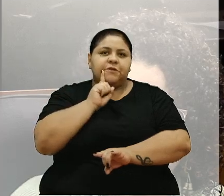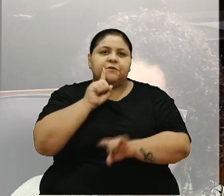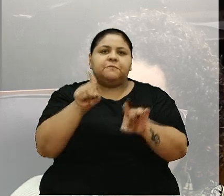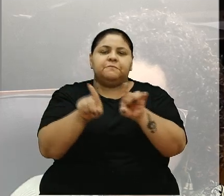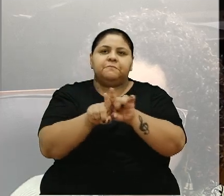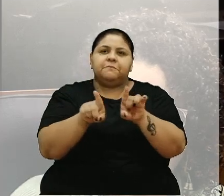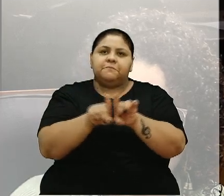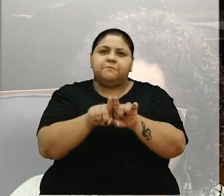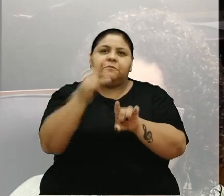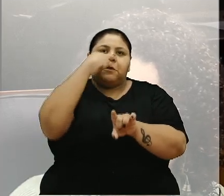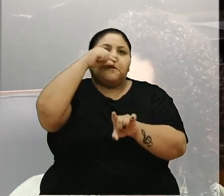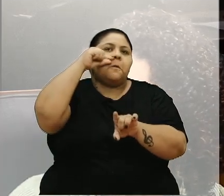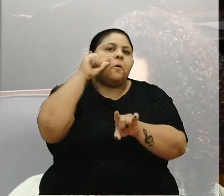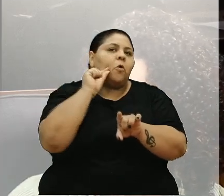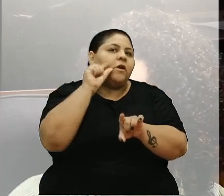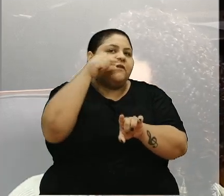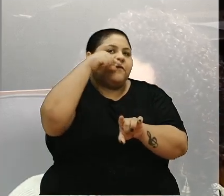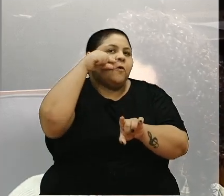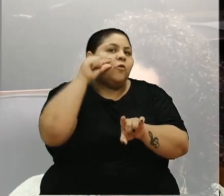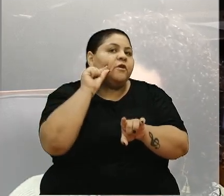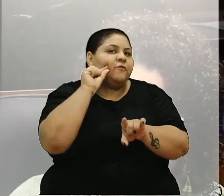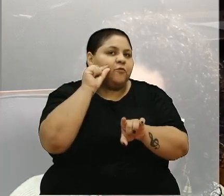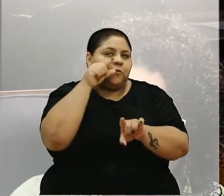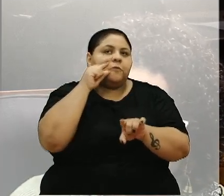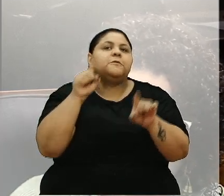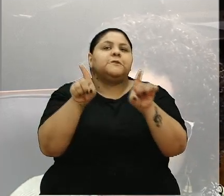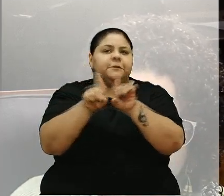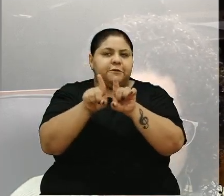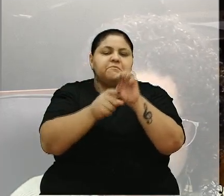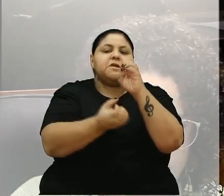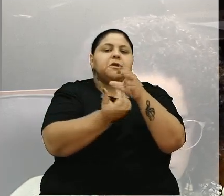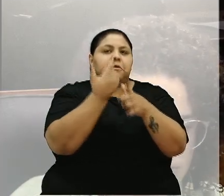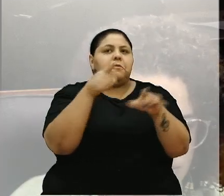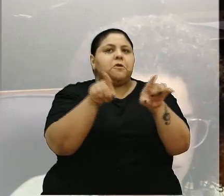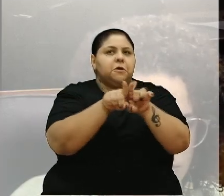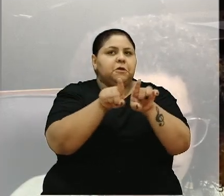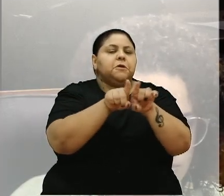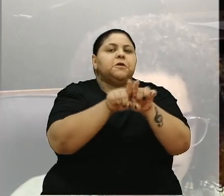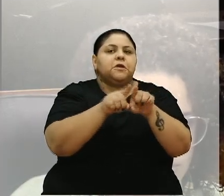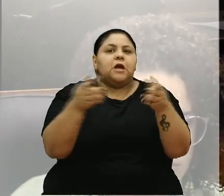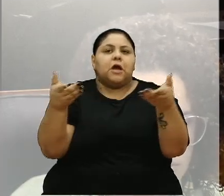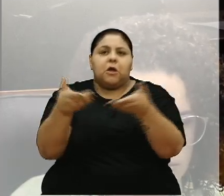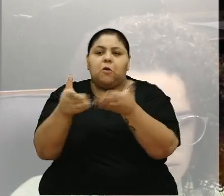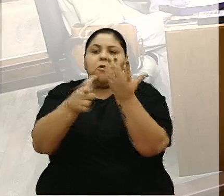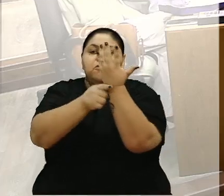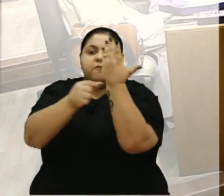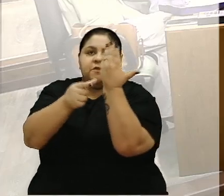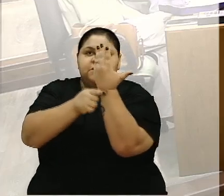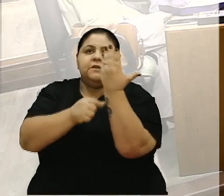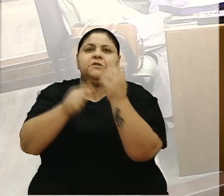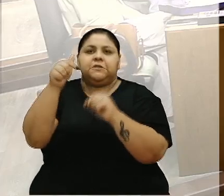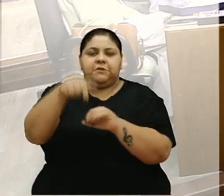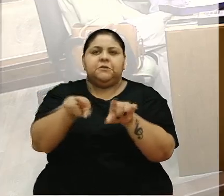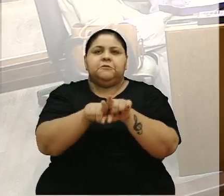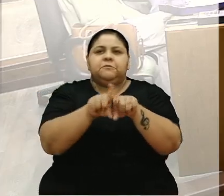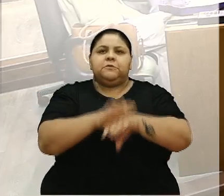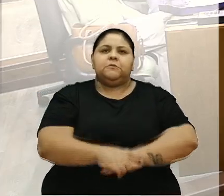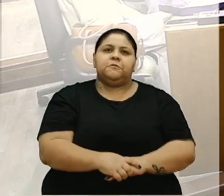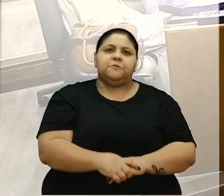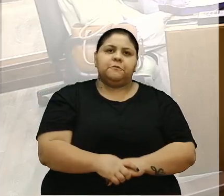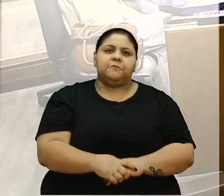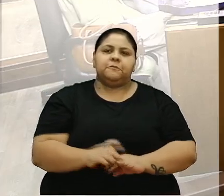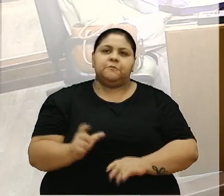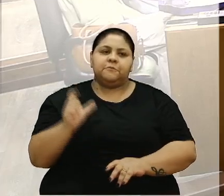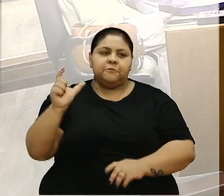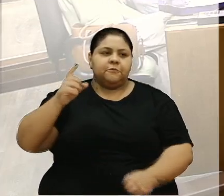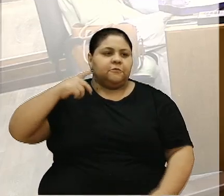2008, o campus do Instituto Federal e agora a Universidade Federal do Rio Grande do Sul. Muito obrigado. Com a palavra,